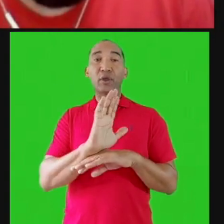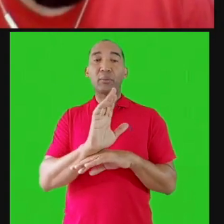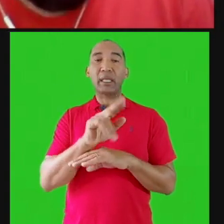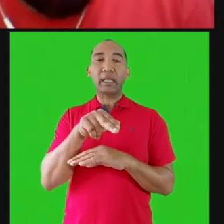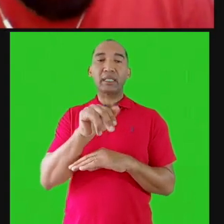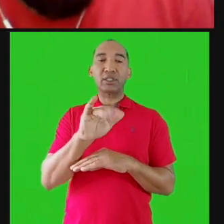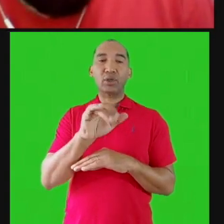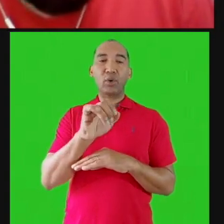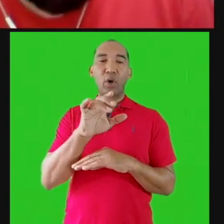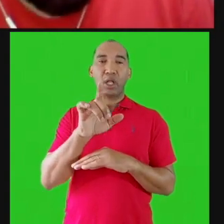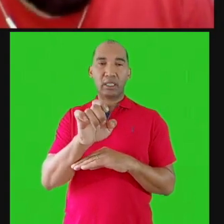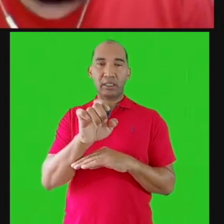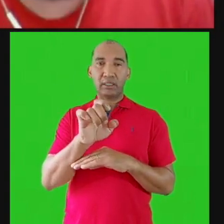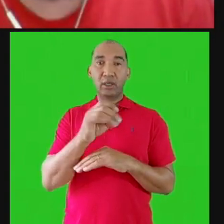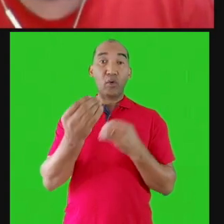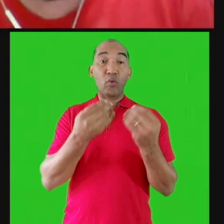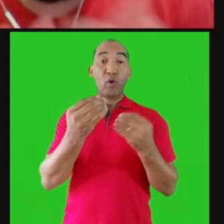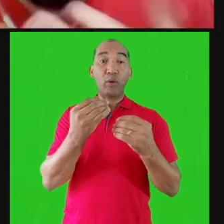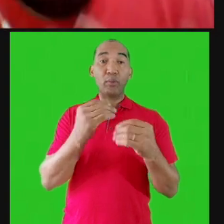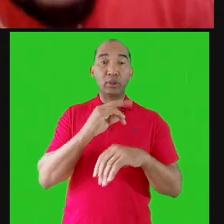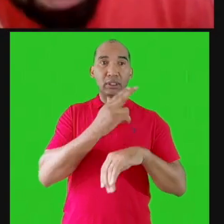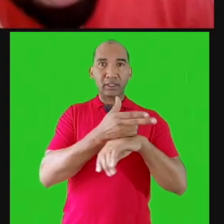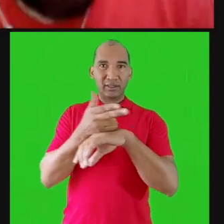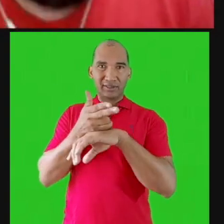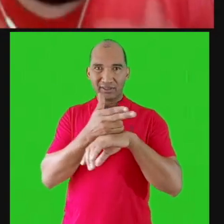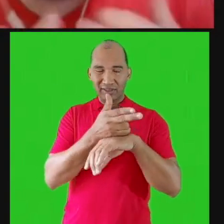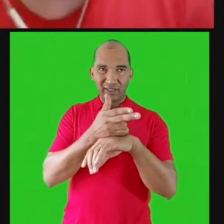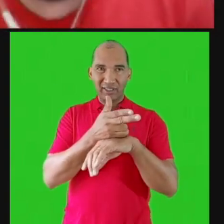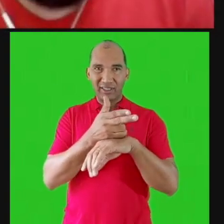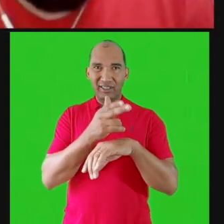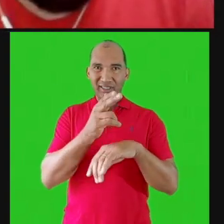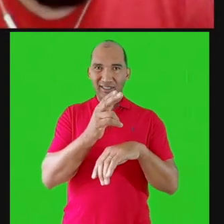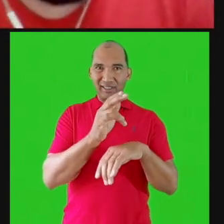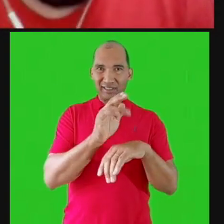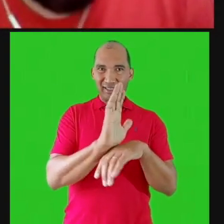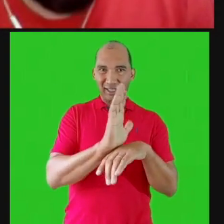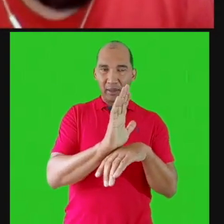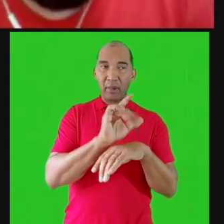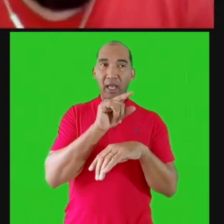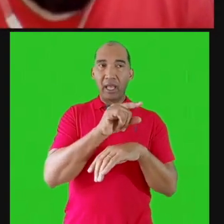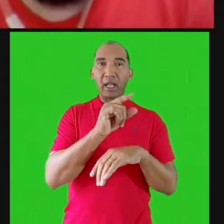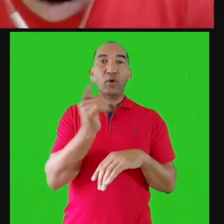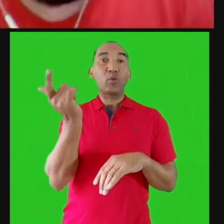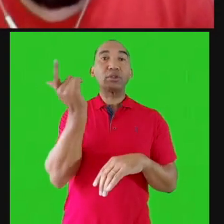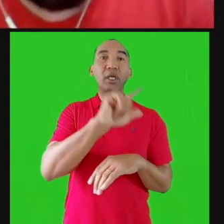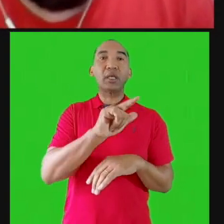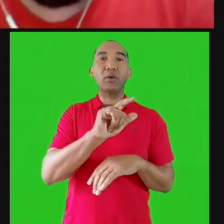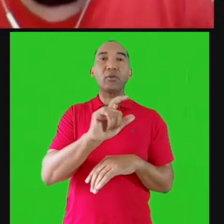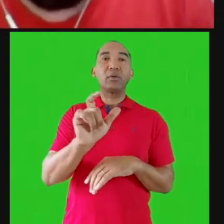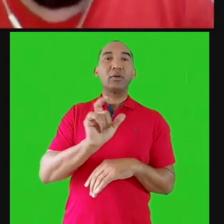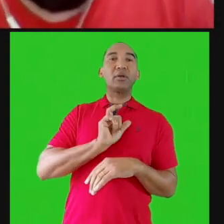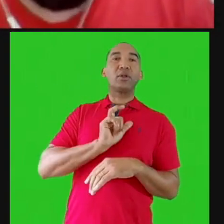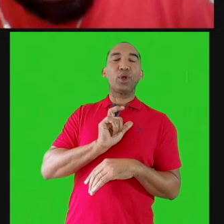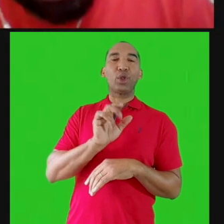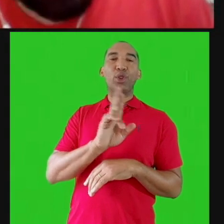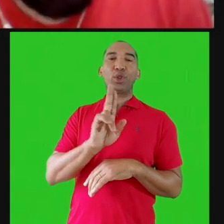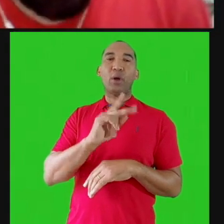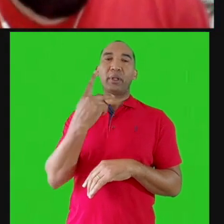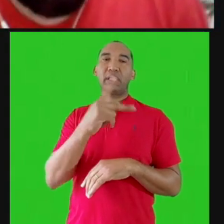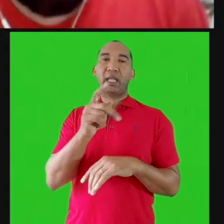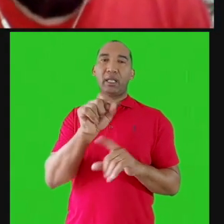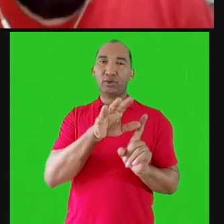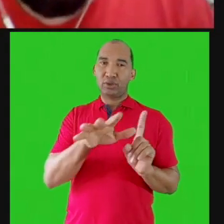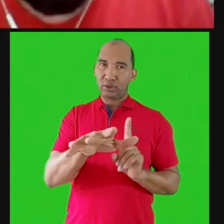e de como o cinema fez com que a família reconhecesse ela e chamasse ela pelo nome social que ela sempre brigou dentro de casa. Então, vocês podem ver agora A Neta